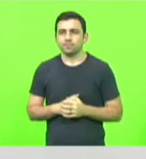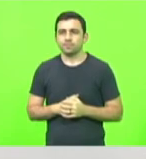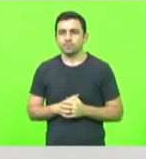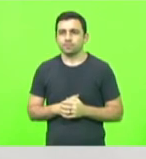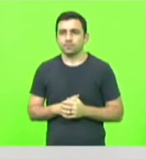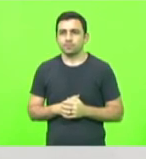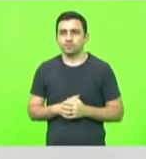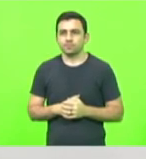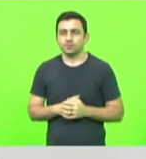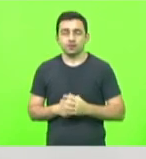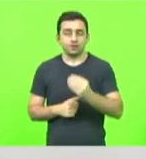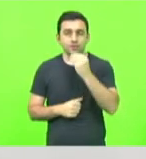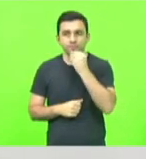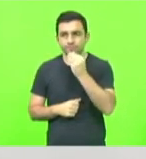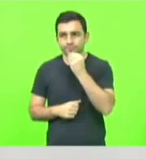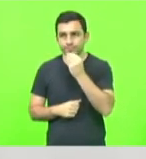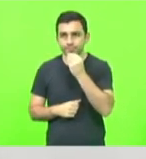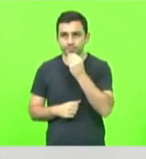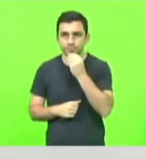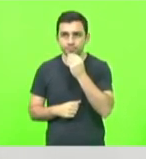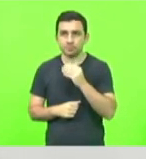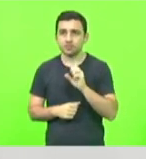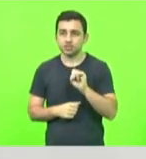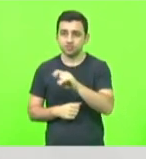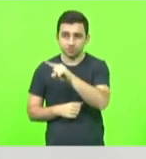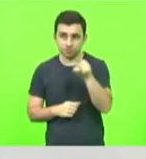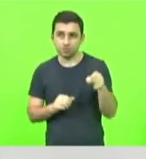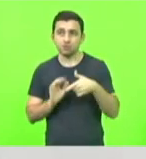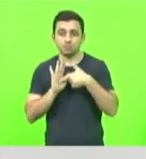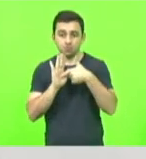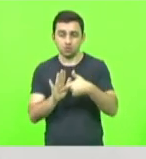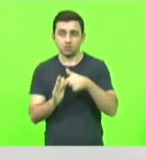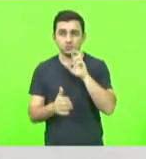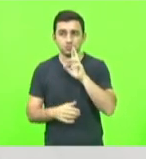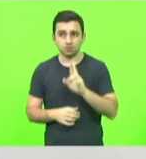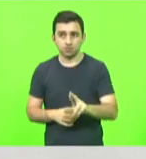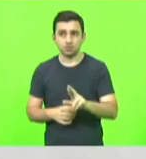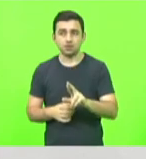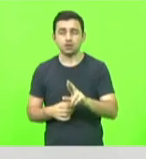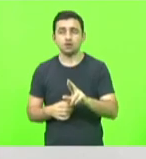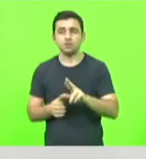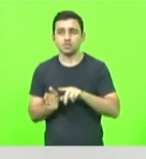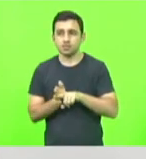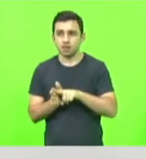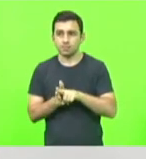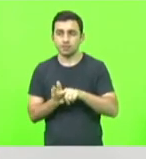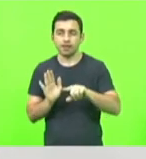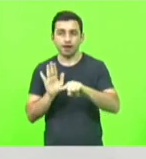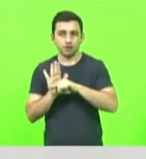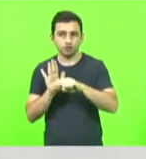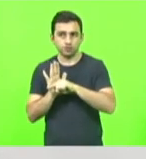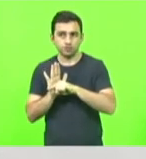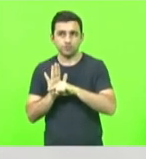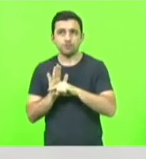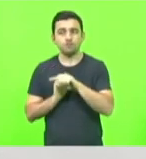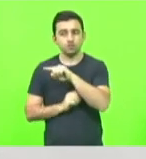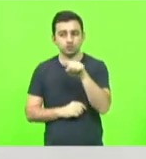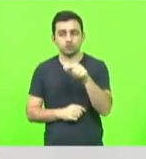isso é óbvio, gente. Se você apresenta o resultado do seu exame e ele está negativo, sim, você não